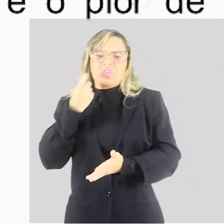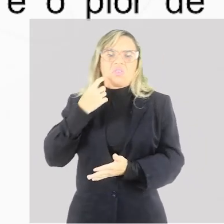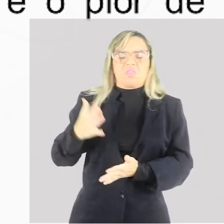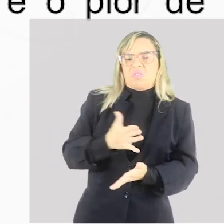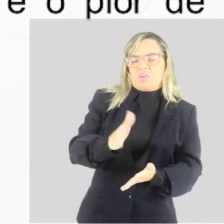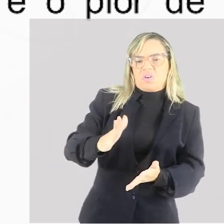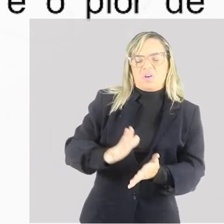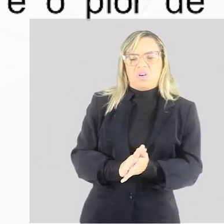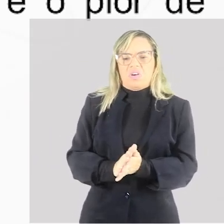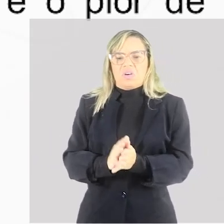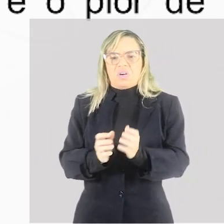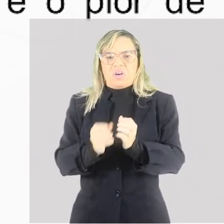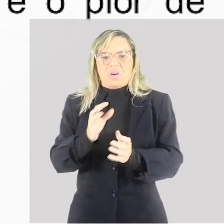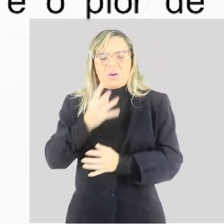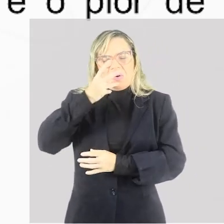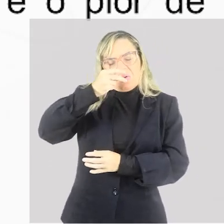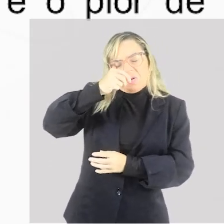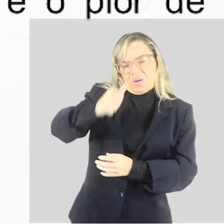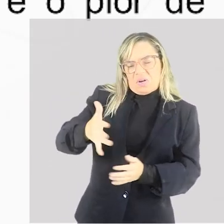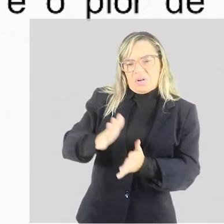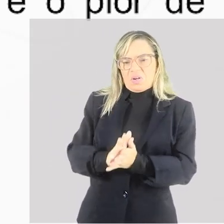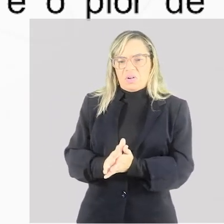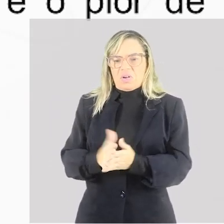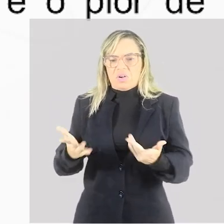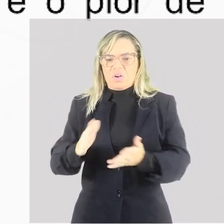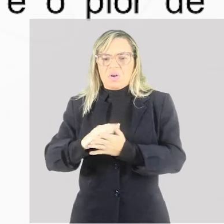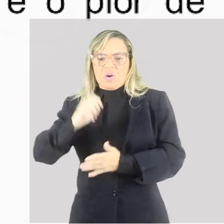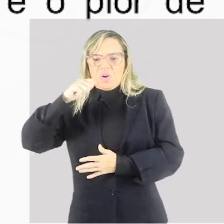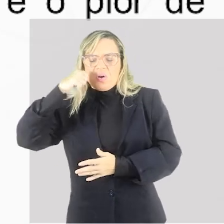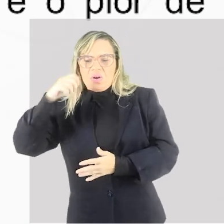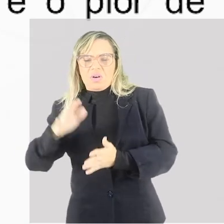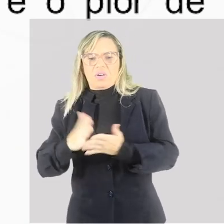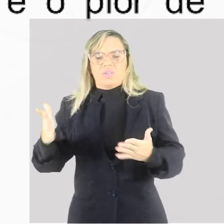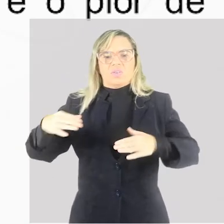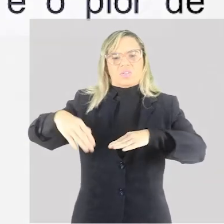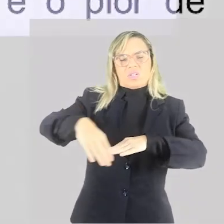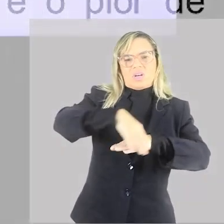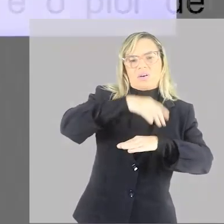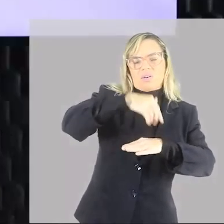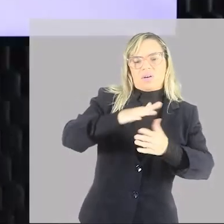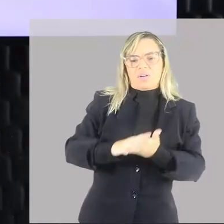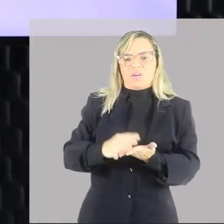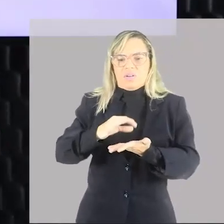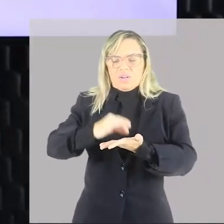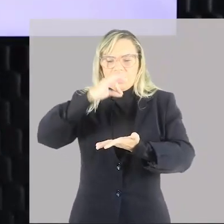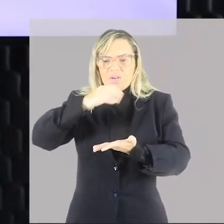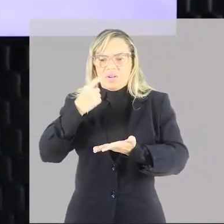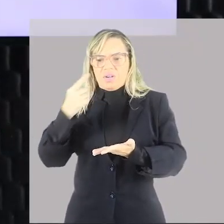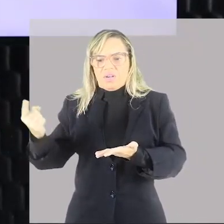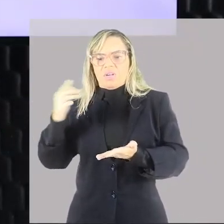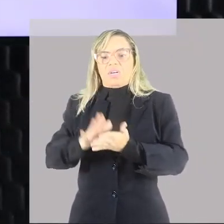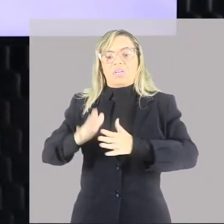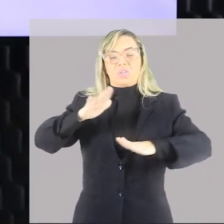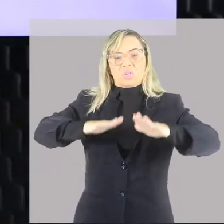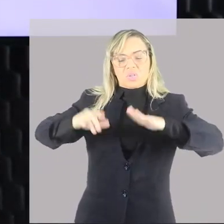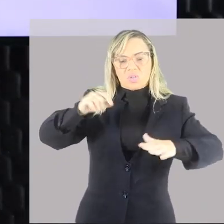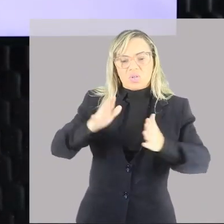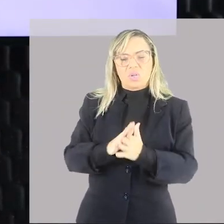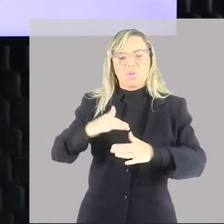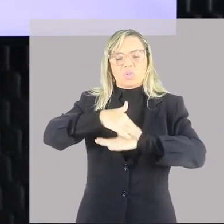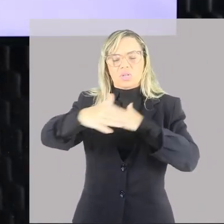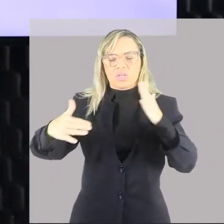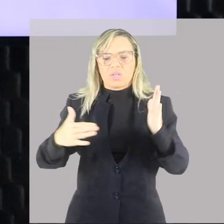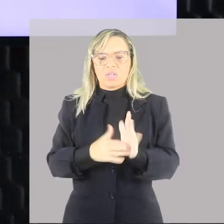pão, tá? Do sapato, do remédio. Ele não vê que isso, na verdade, depende de decisões que são